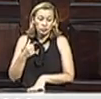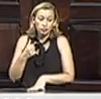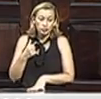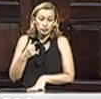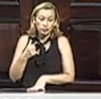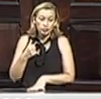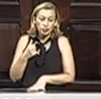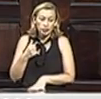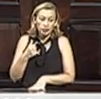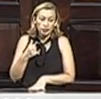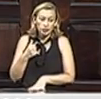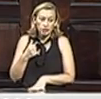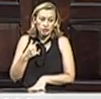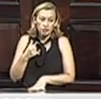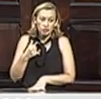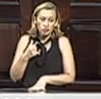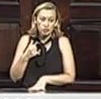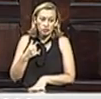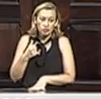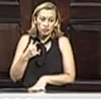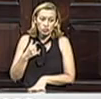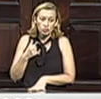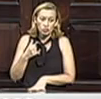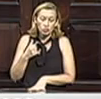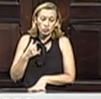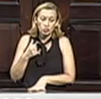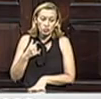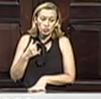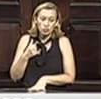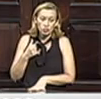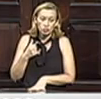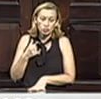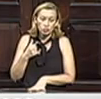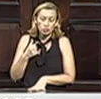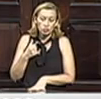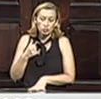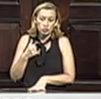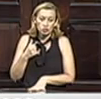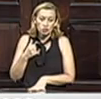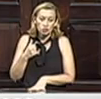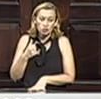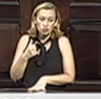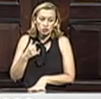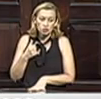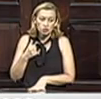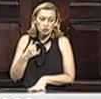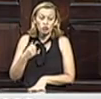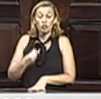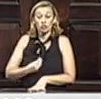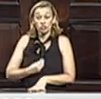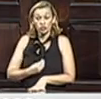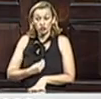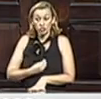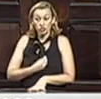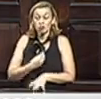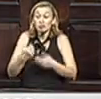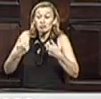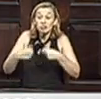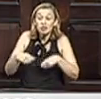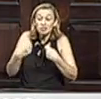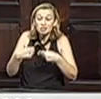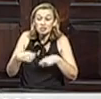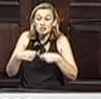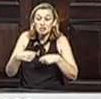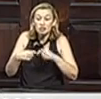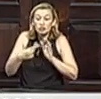que precisa ser destacada aqui, uma carga de periculosidade no exercício da sua função, porque